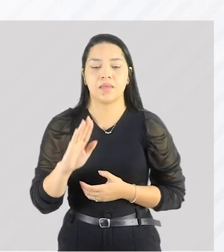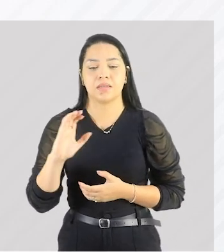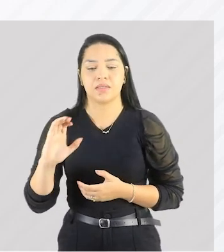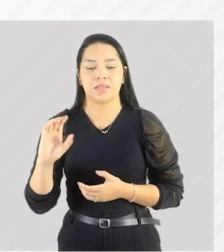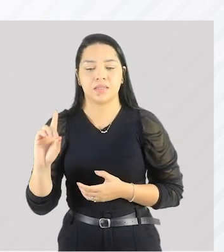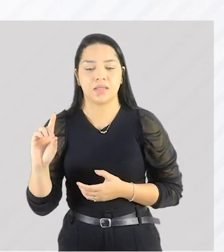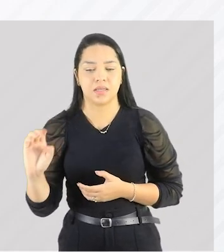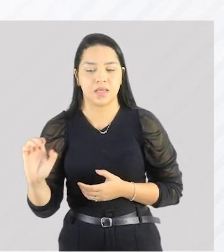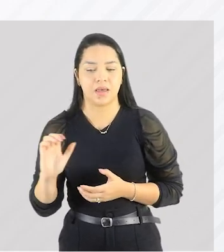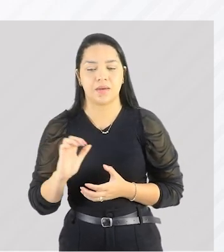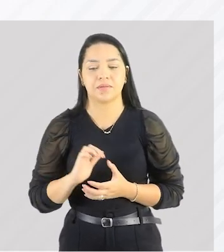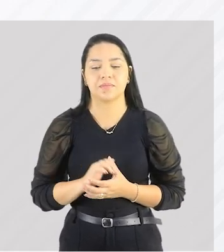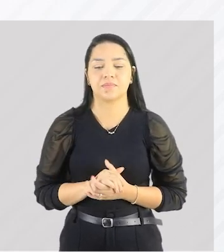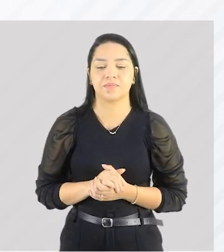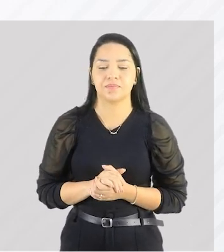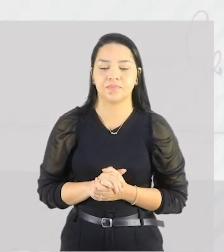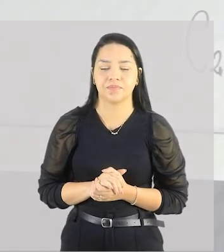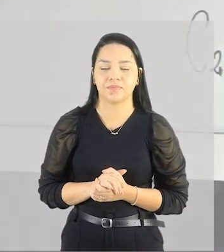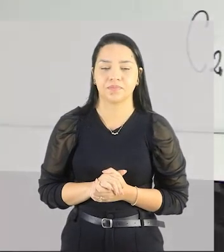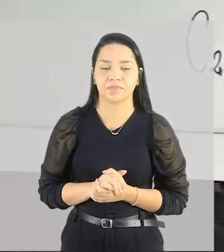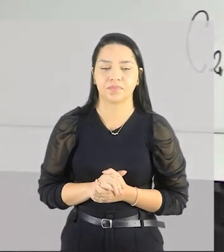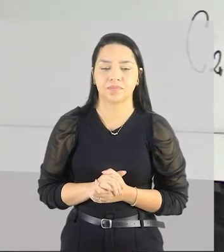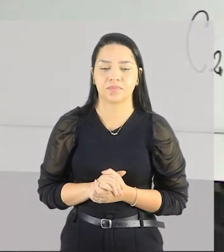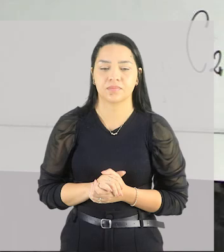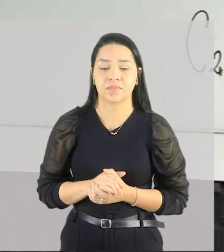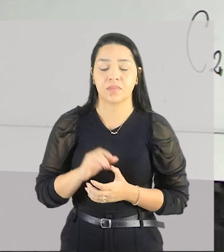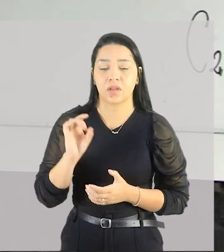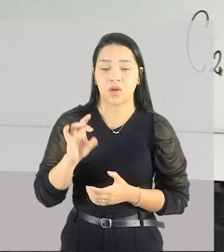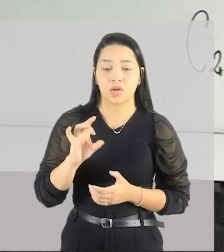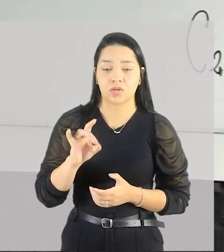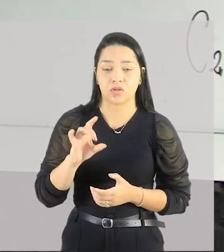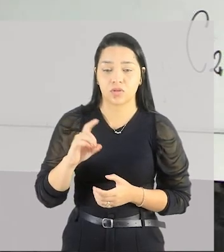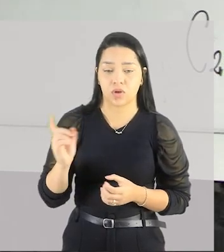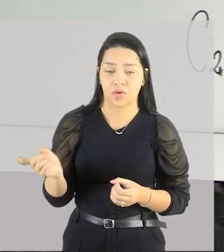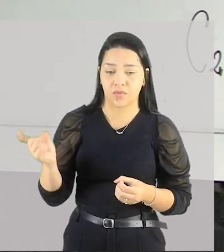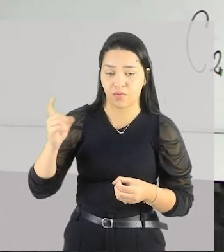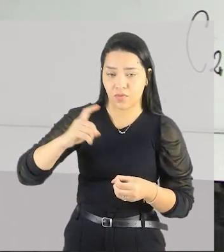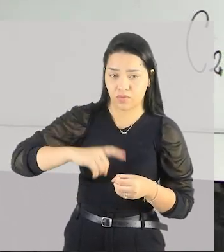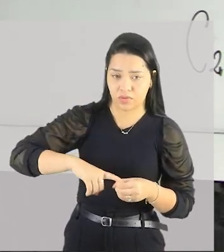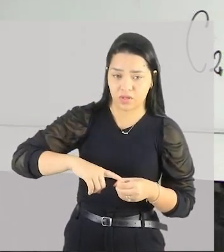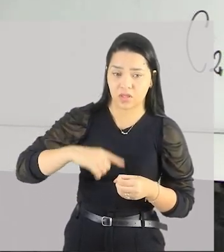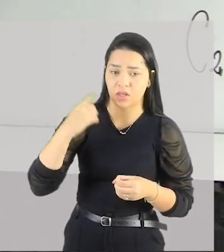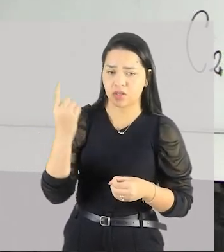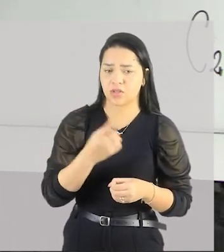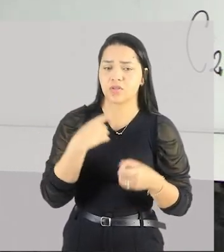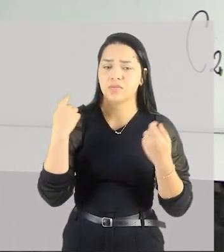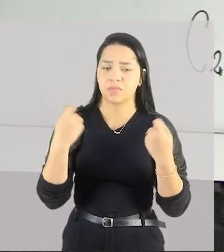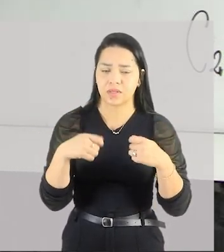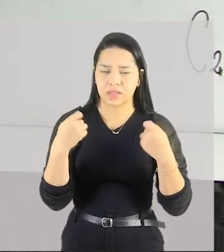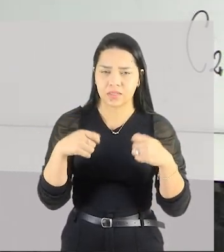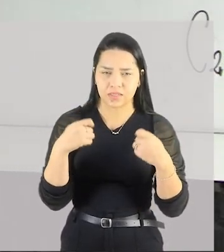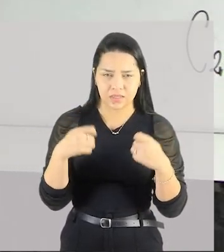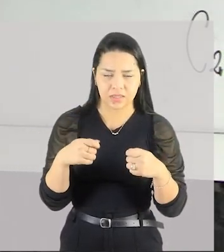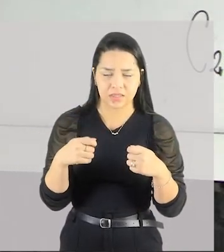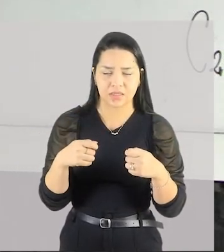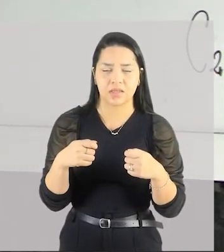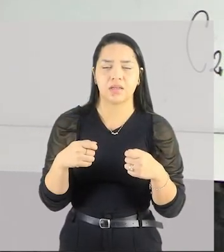É justamente o satélite A. E quem é que tem a menor